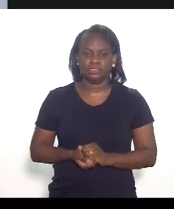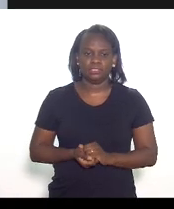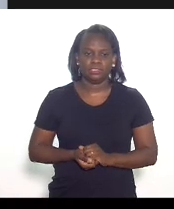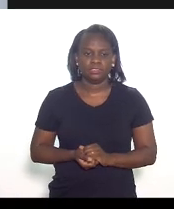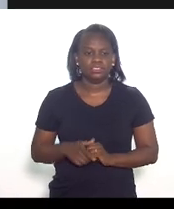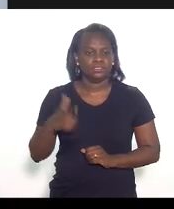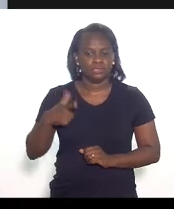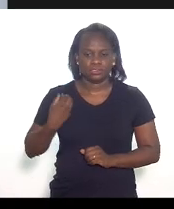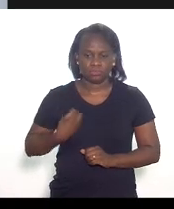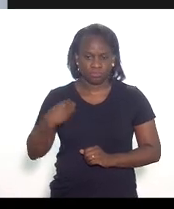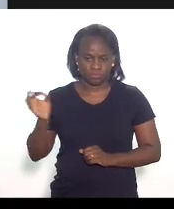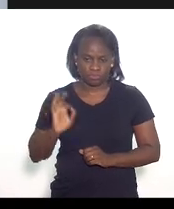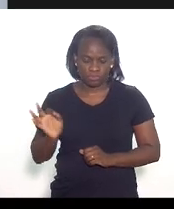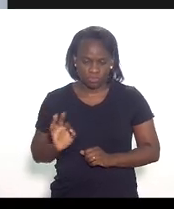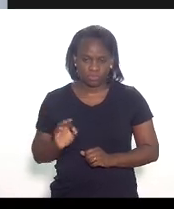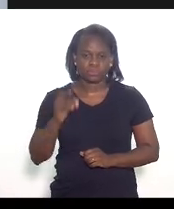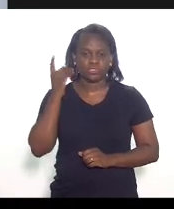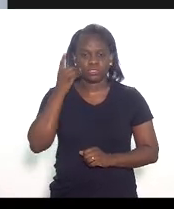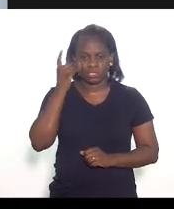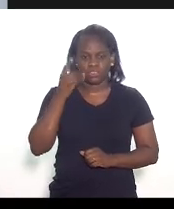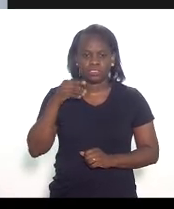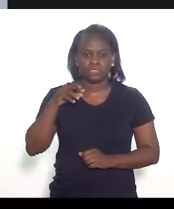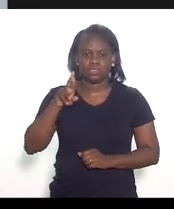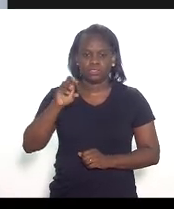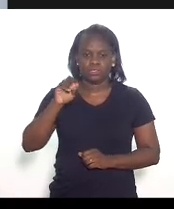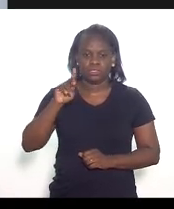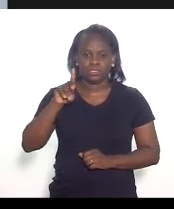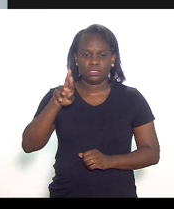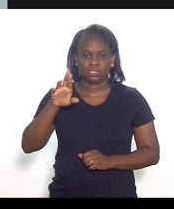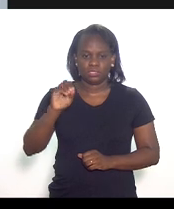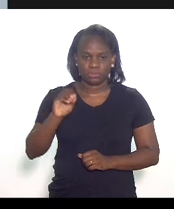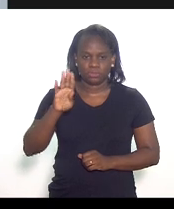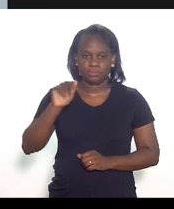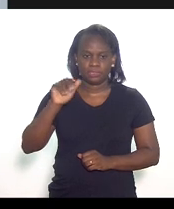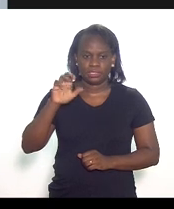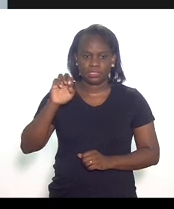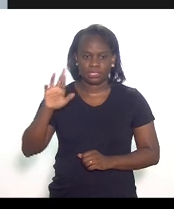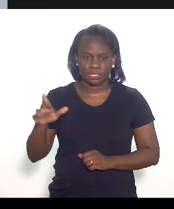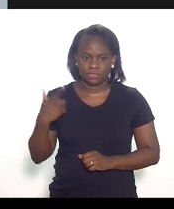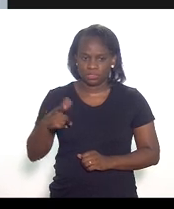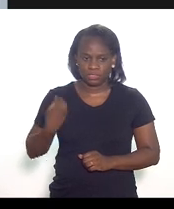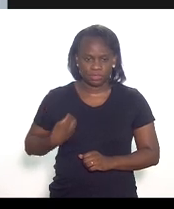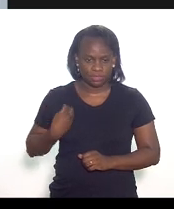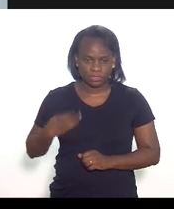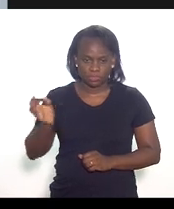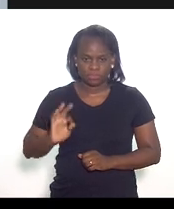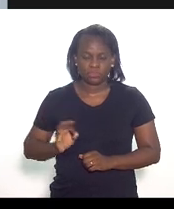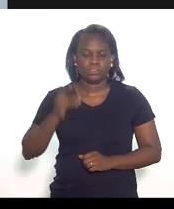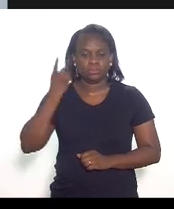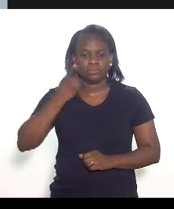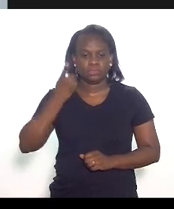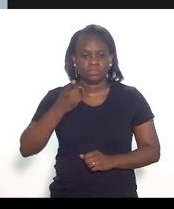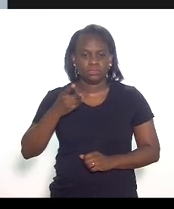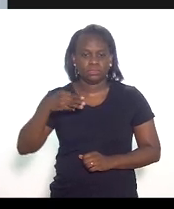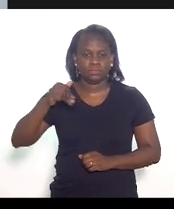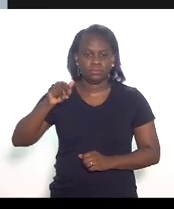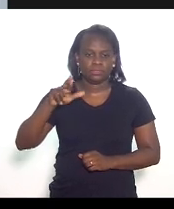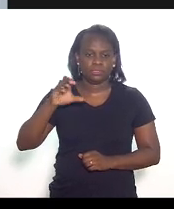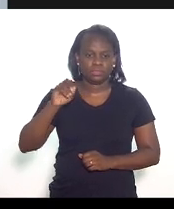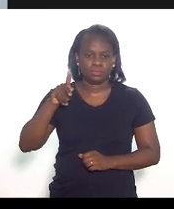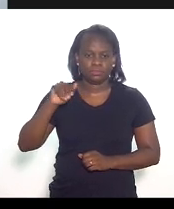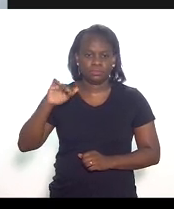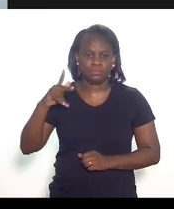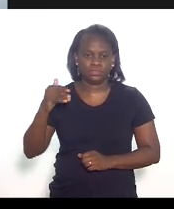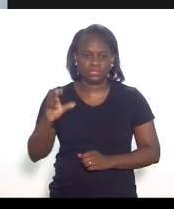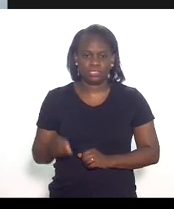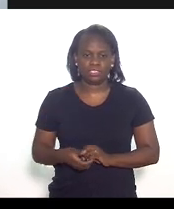Não se encontrando presente, deputado Rodrigo Bacelar. Não se encontrando presente, deputado Márcio Pacheco.